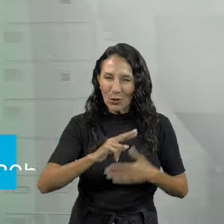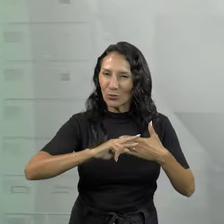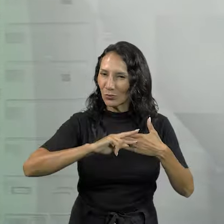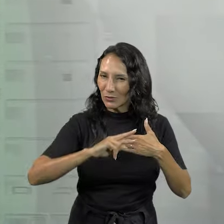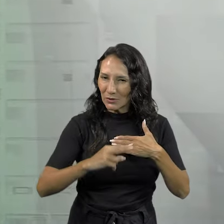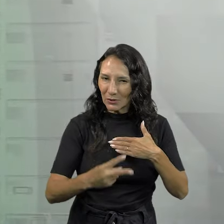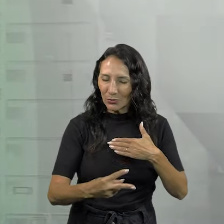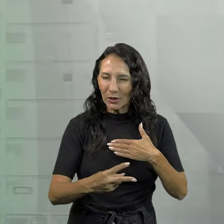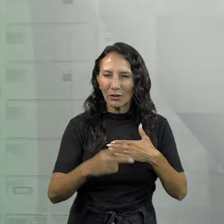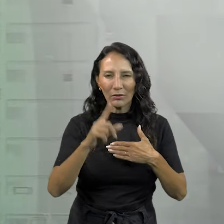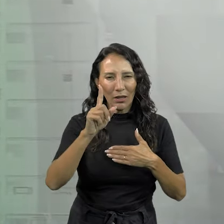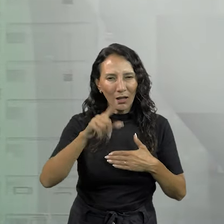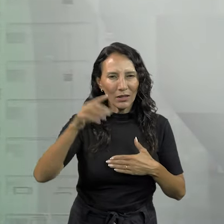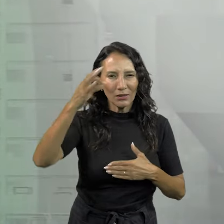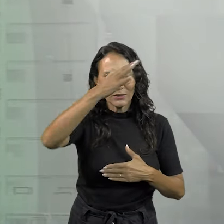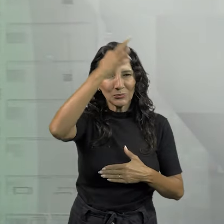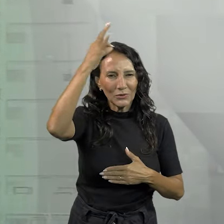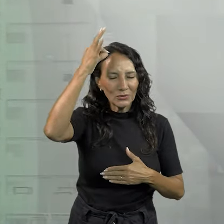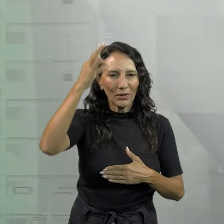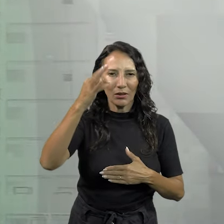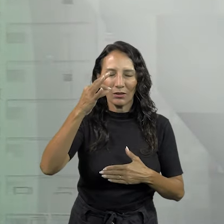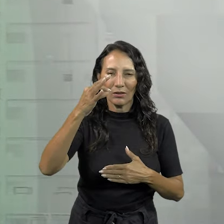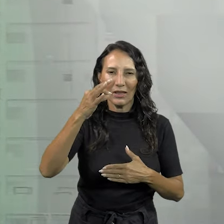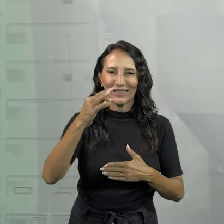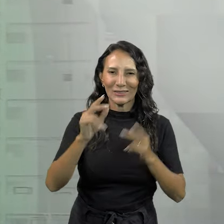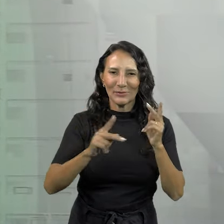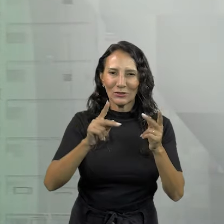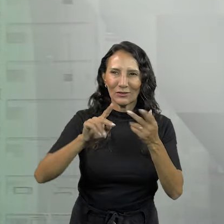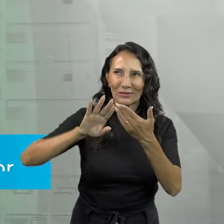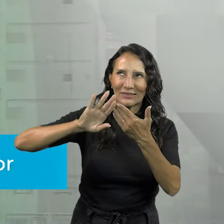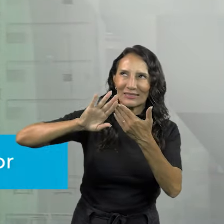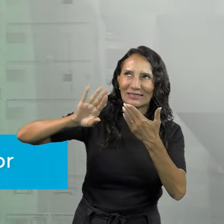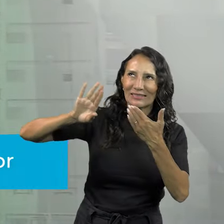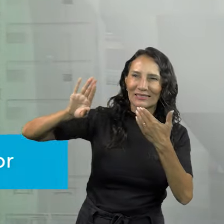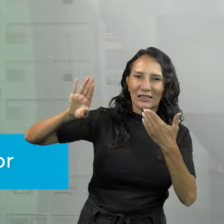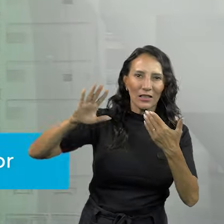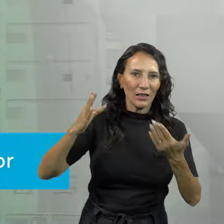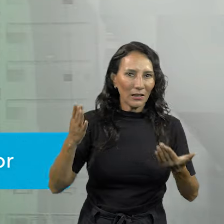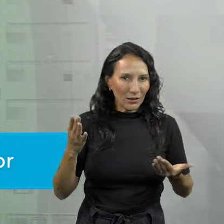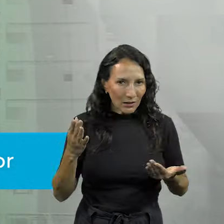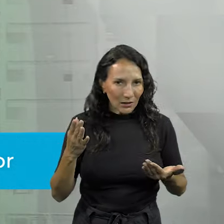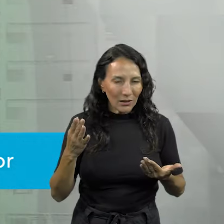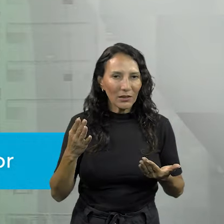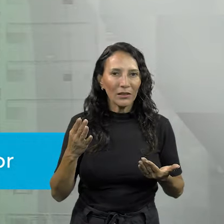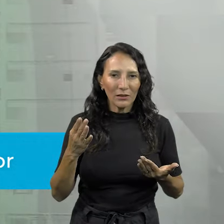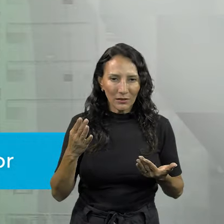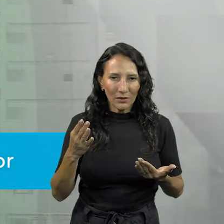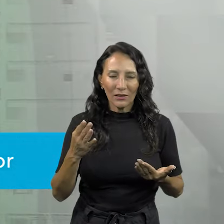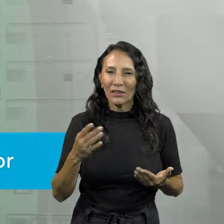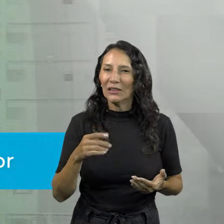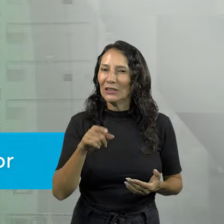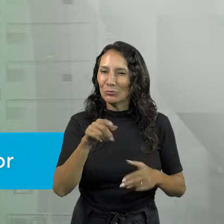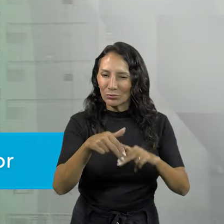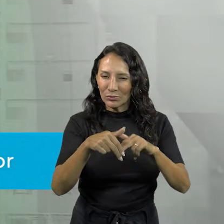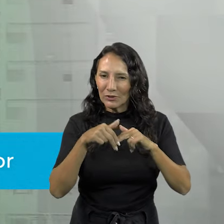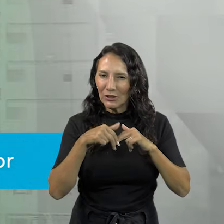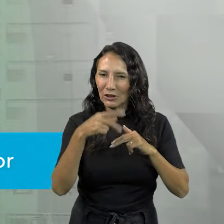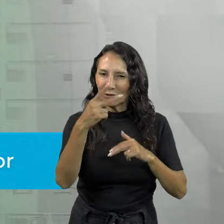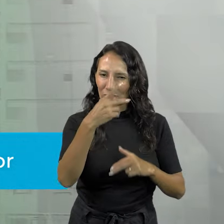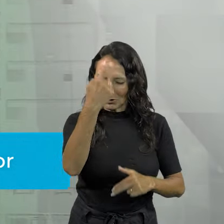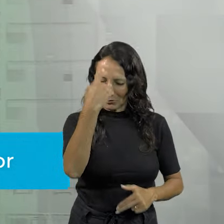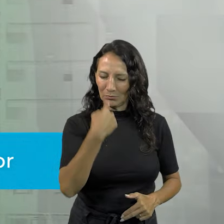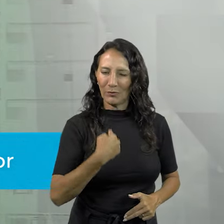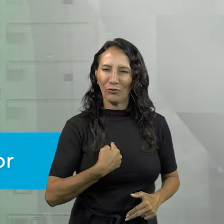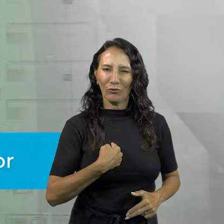do pecado, ela é espiritual, ela te afasta de Deus. E afastar-se de Deus faz o seu comportamento se